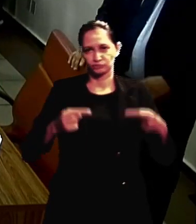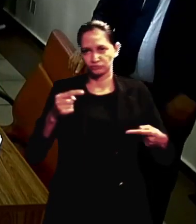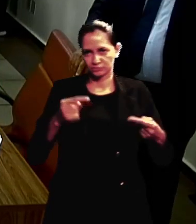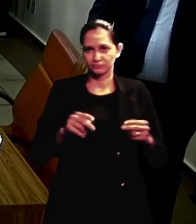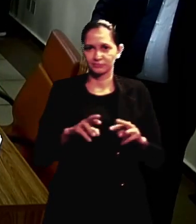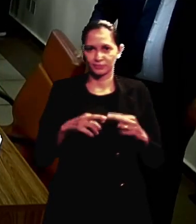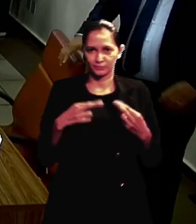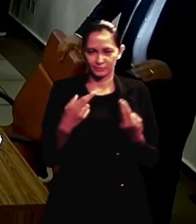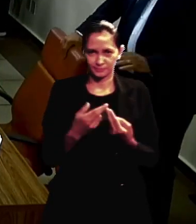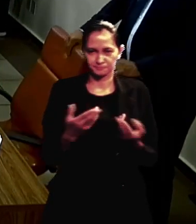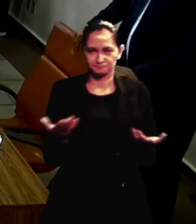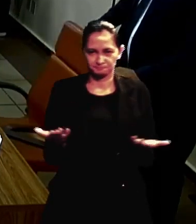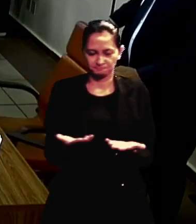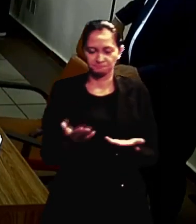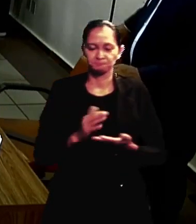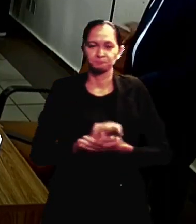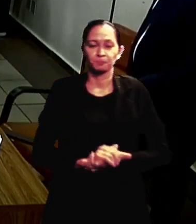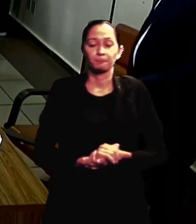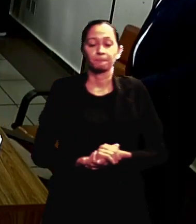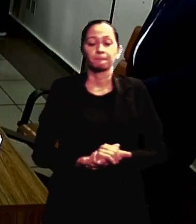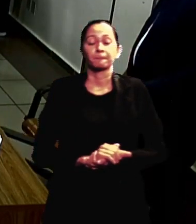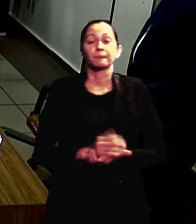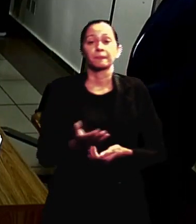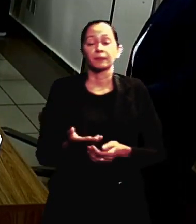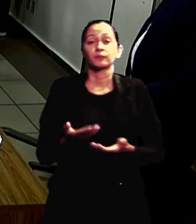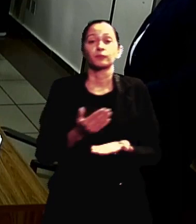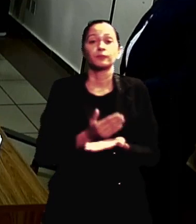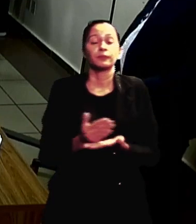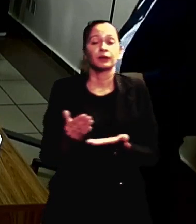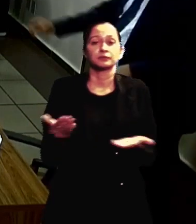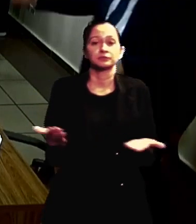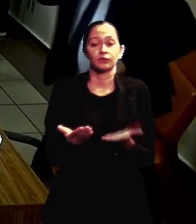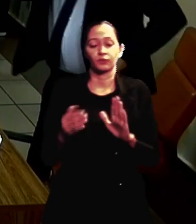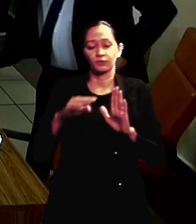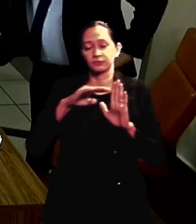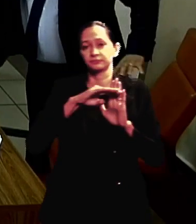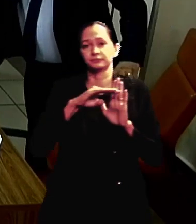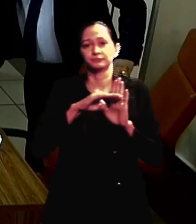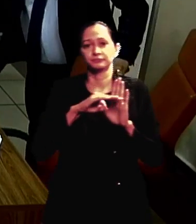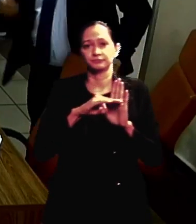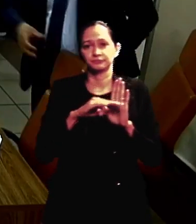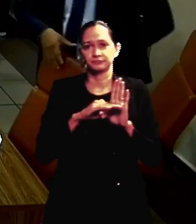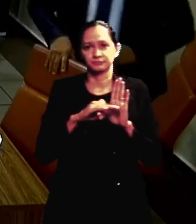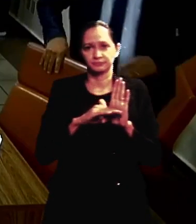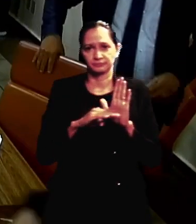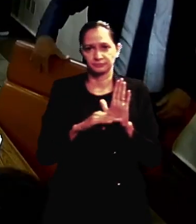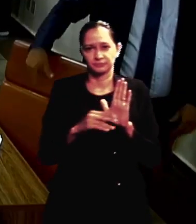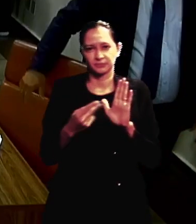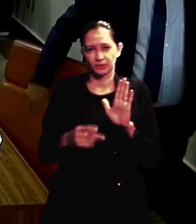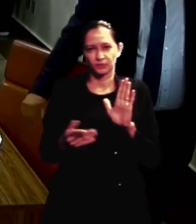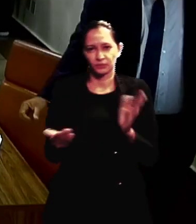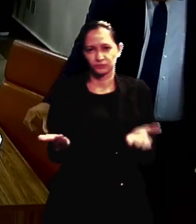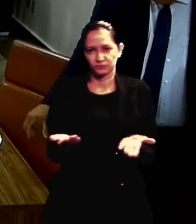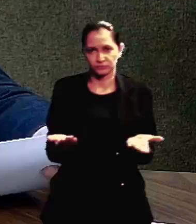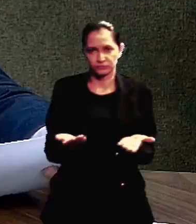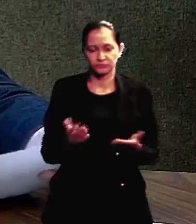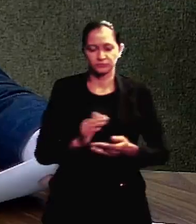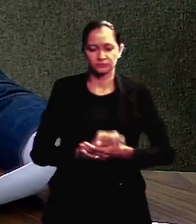aberta, desde já adentrando a pauta do dia.